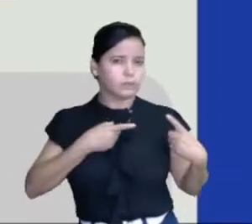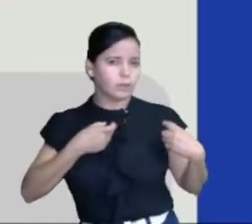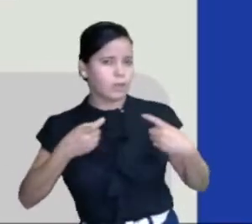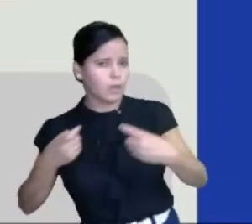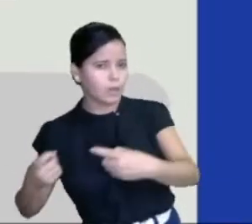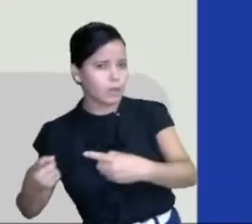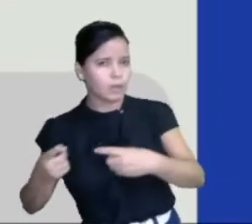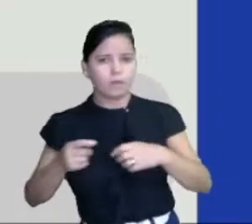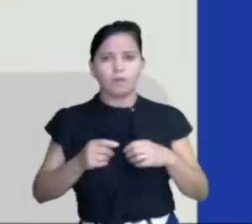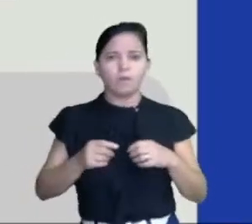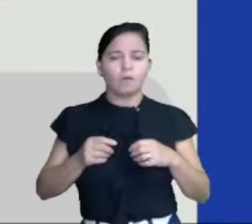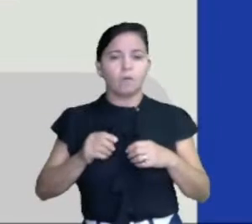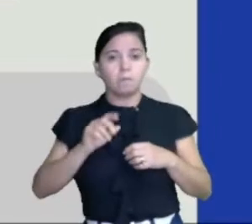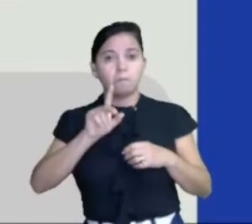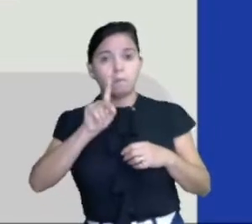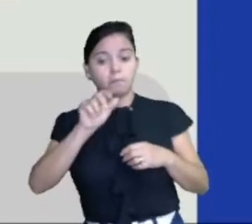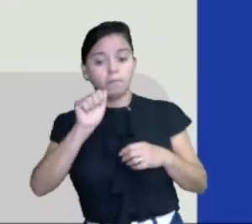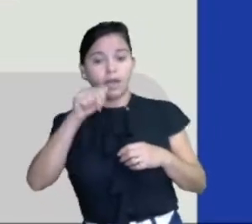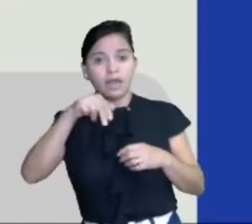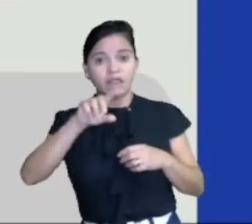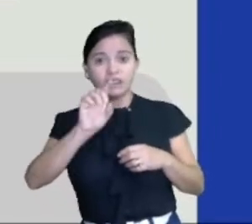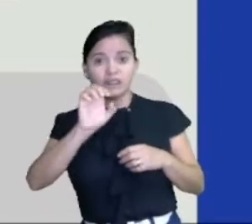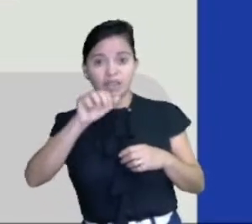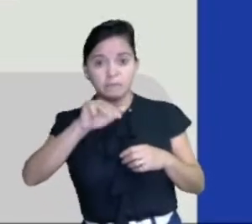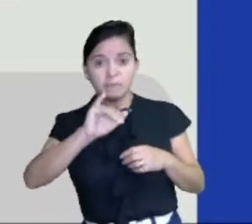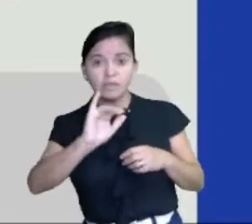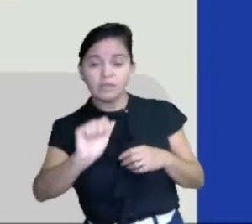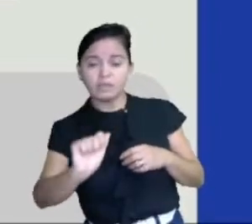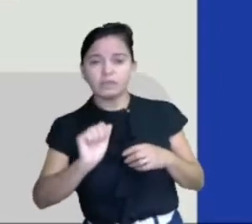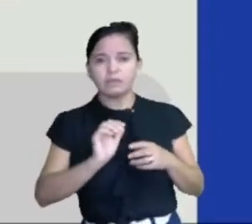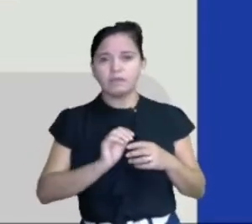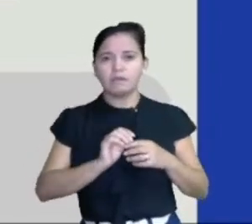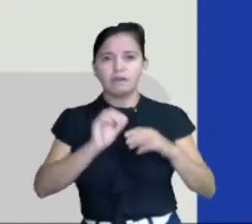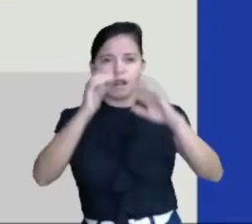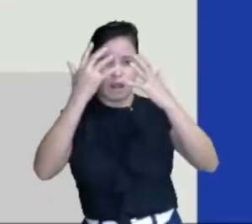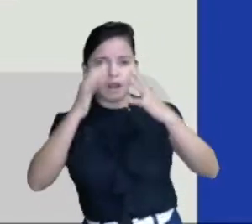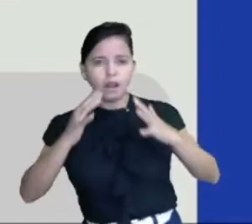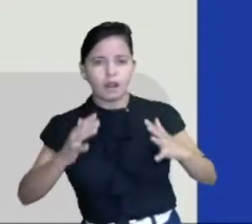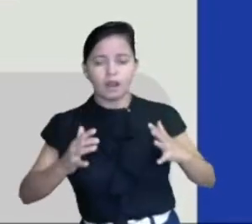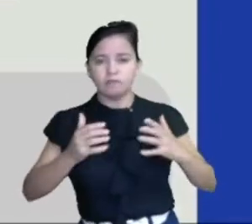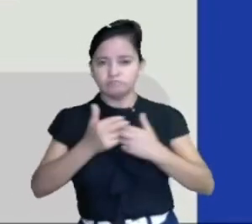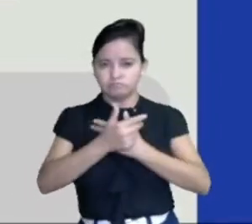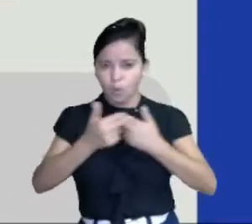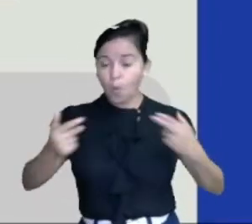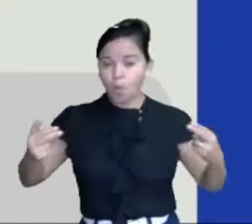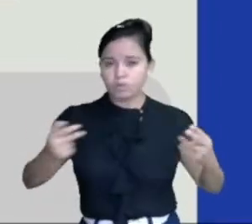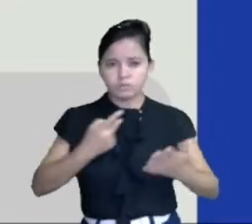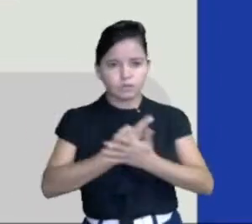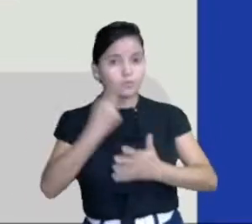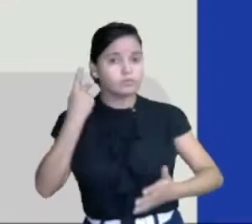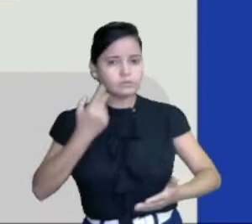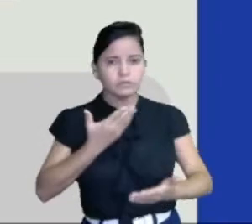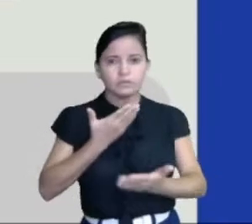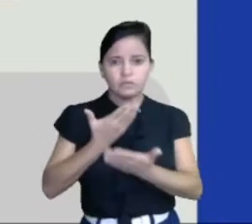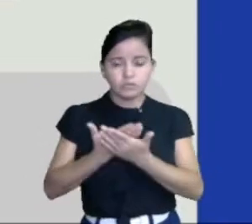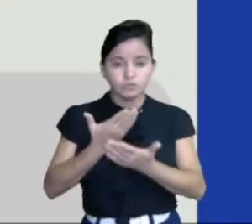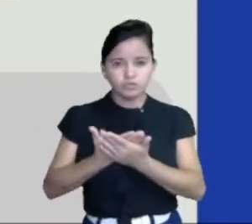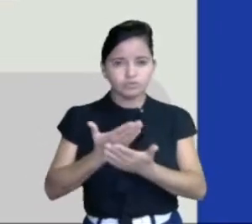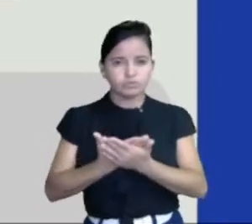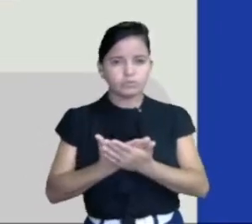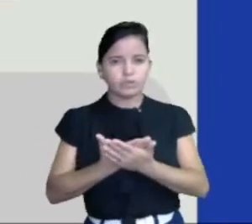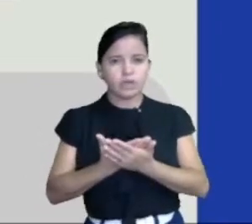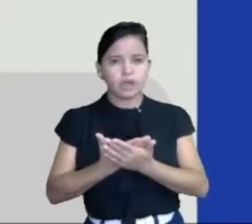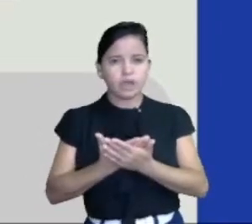posso dizer, pandemias, como desastres ambientais. Então, a gente vai estudar um